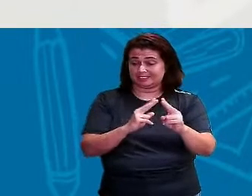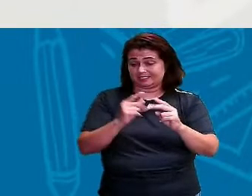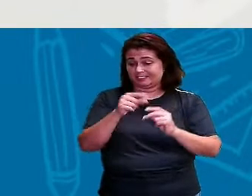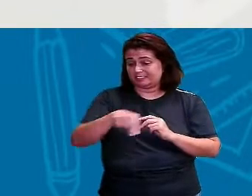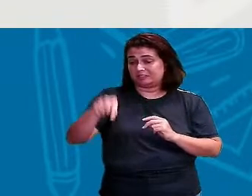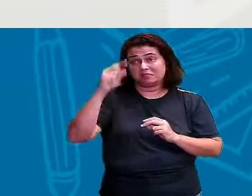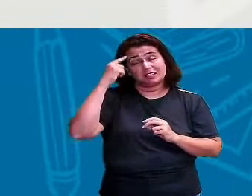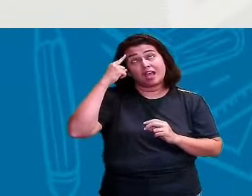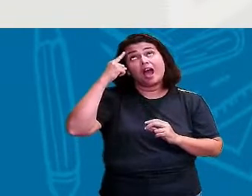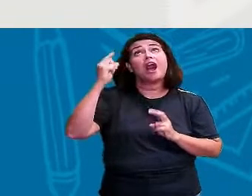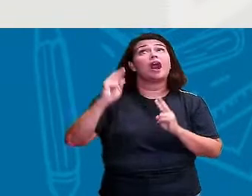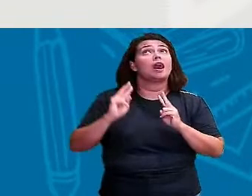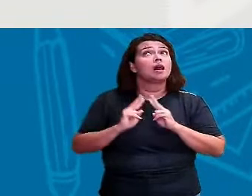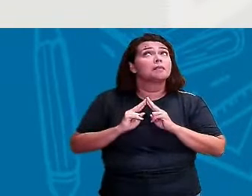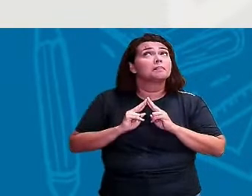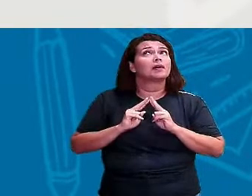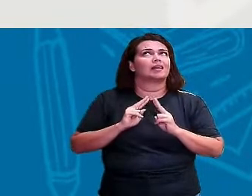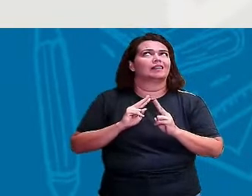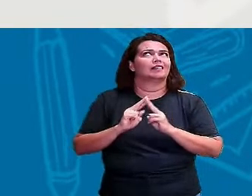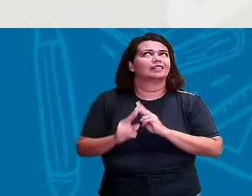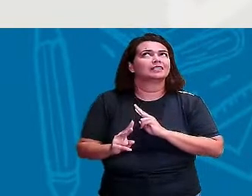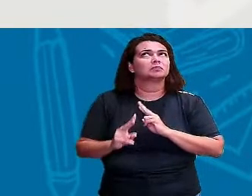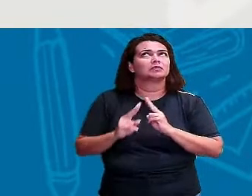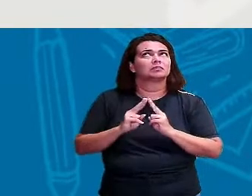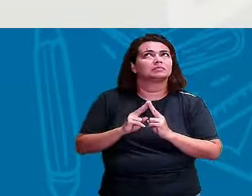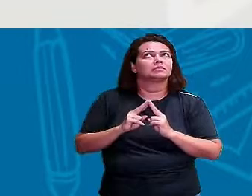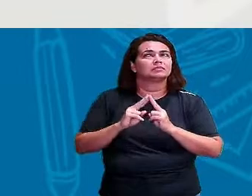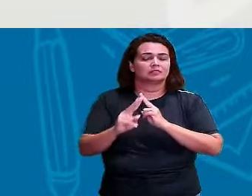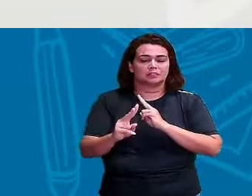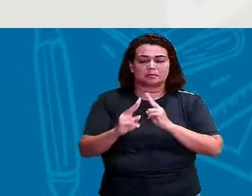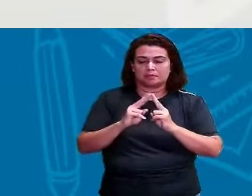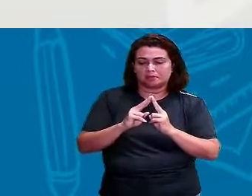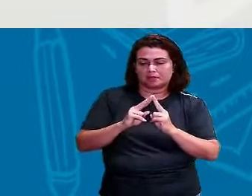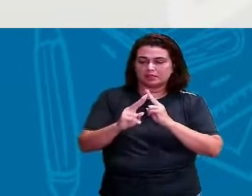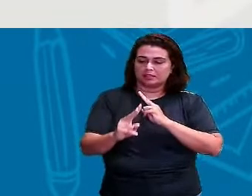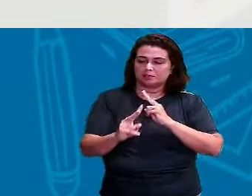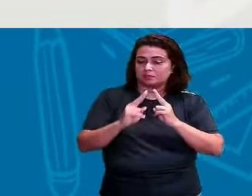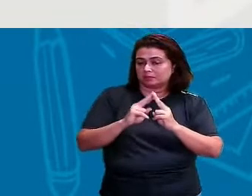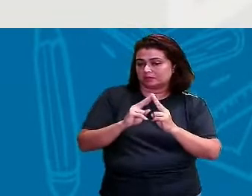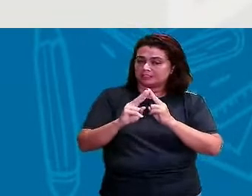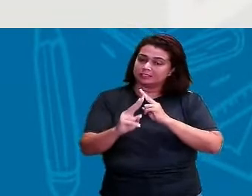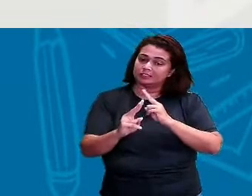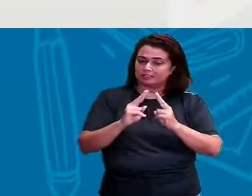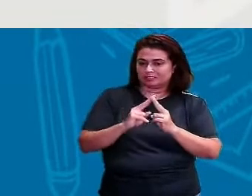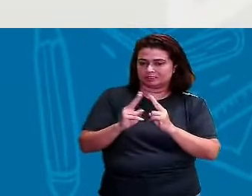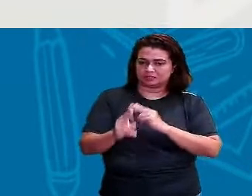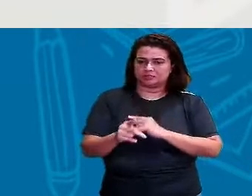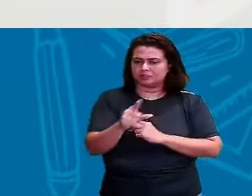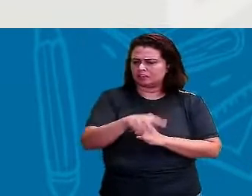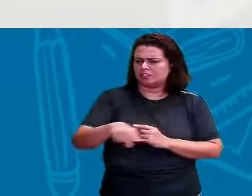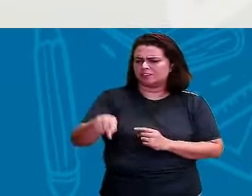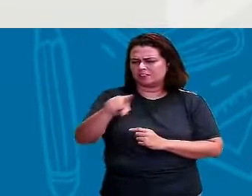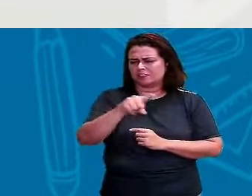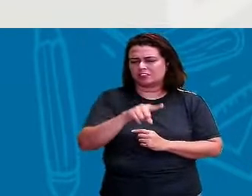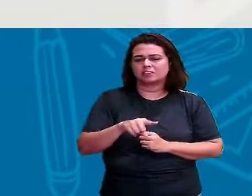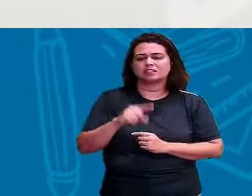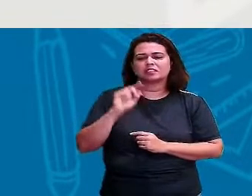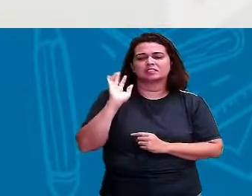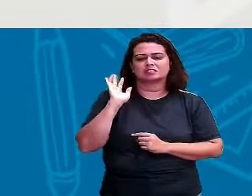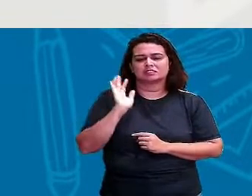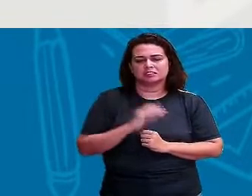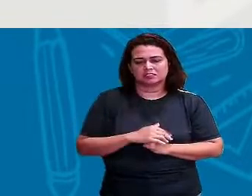certo? Vamos continuar. Ó, tem uma